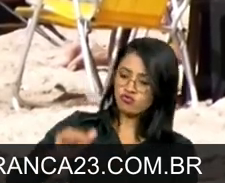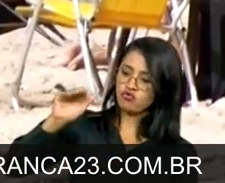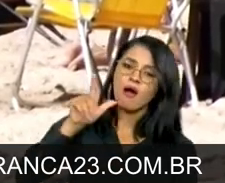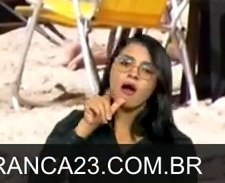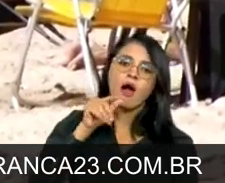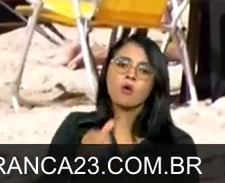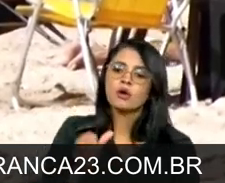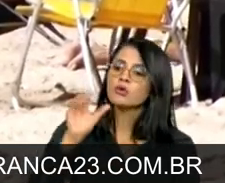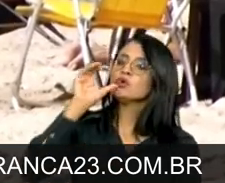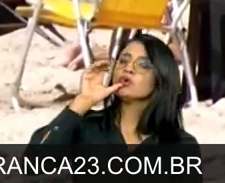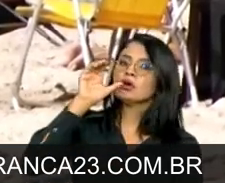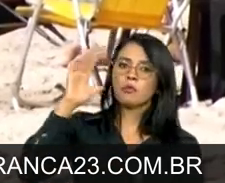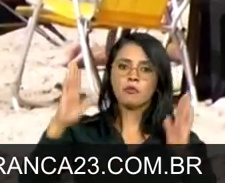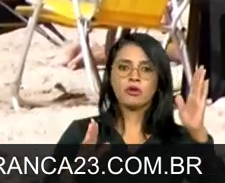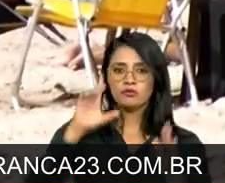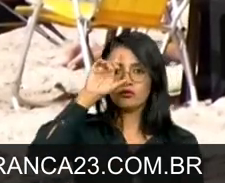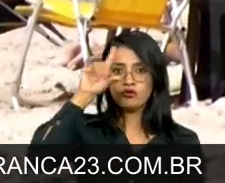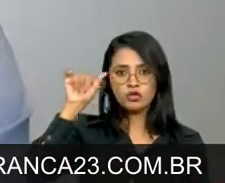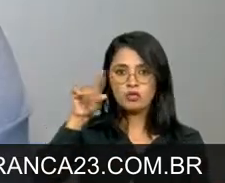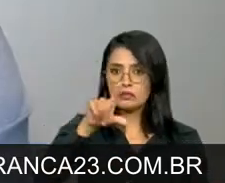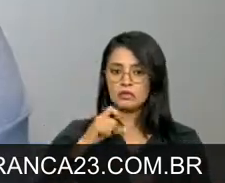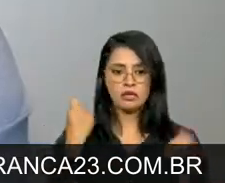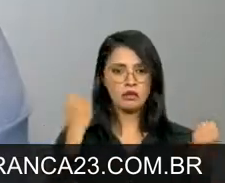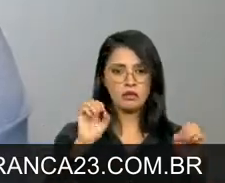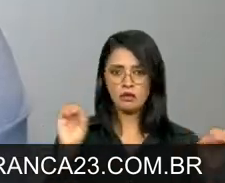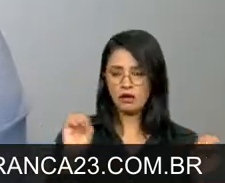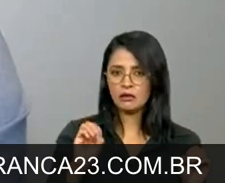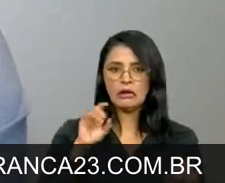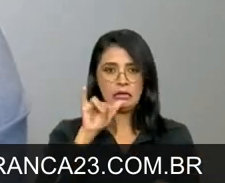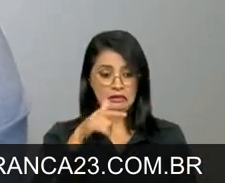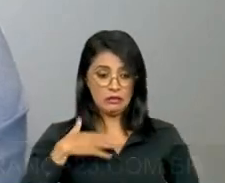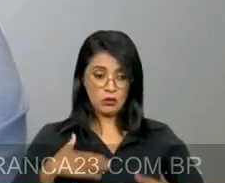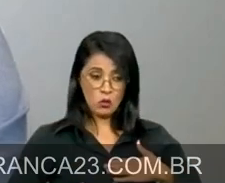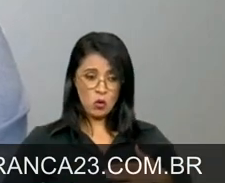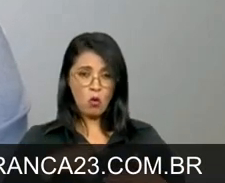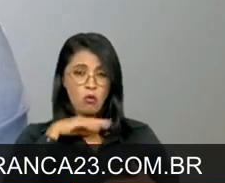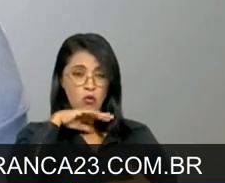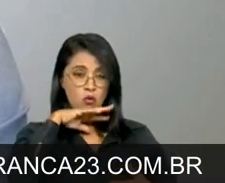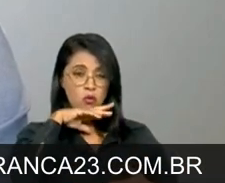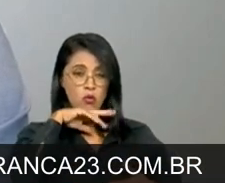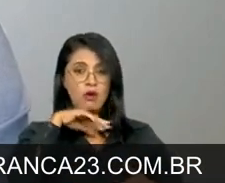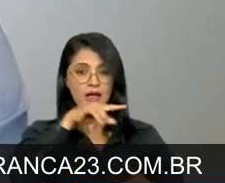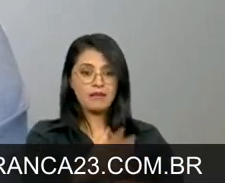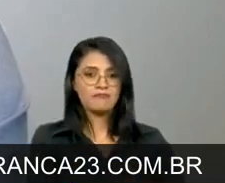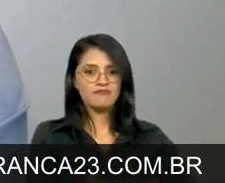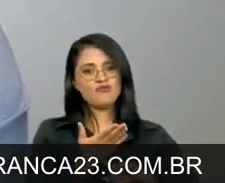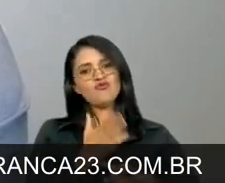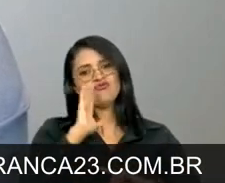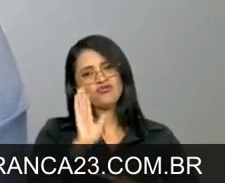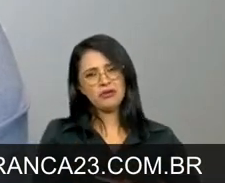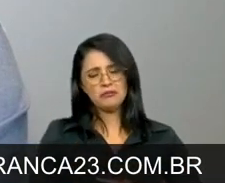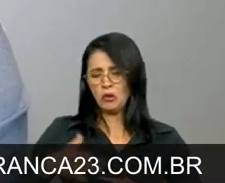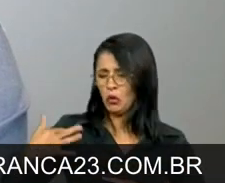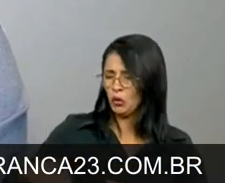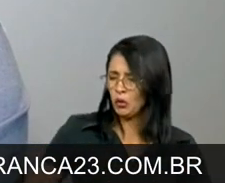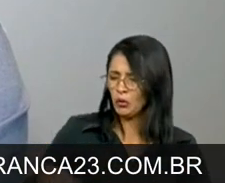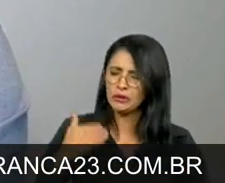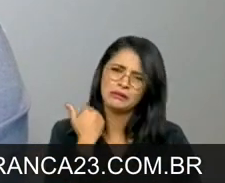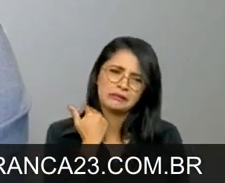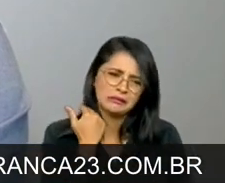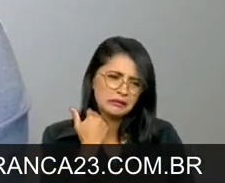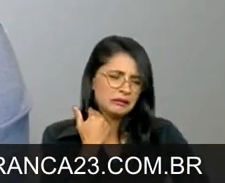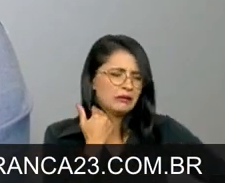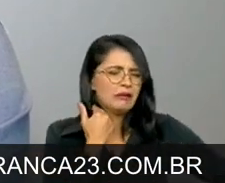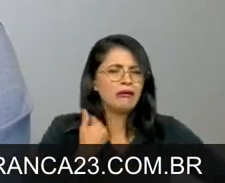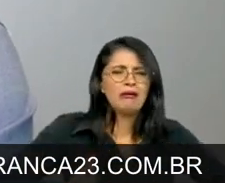dia, se a gente não estiver fazendo nenhuma atividade física. Quando algo não vai bem no nosso corpo, ele já dá o sinal, seja com dor, cansaço, sensação